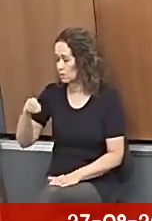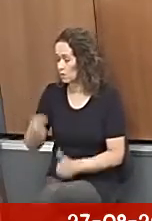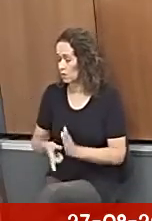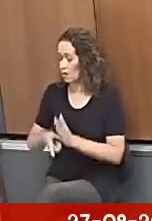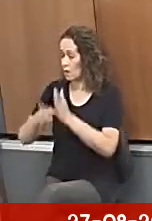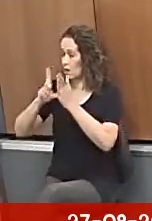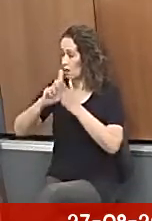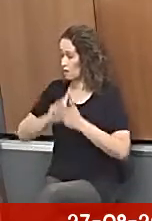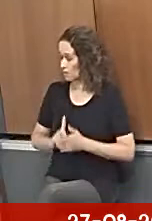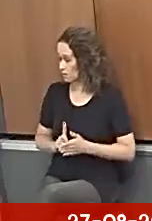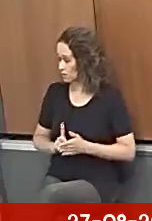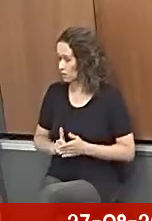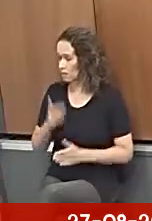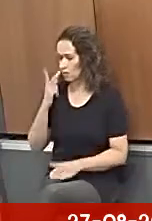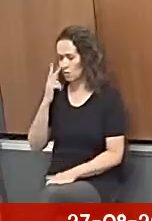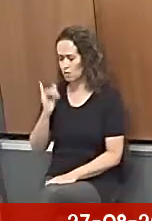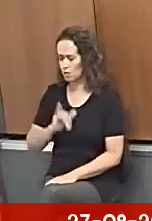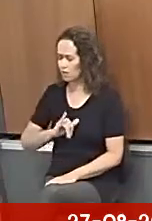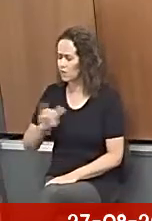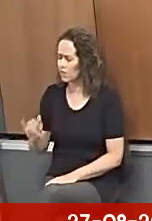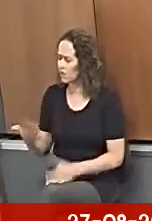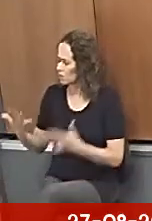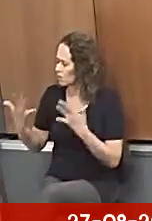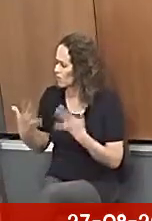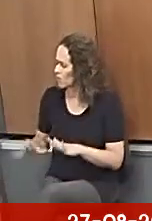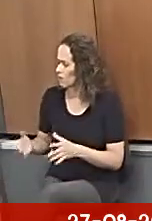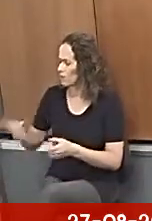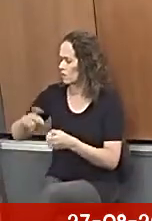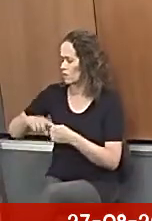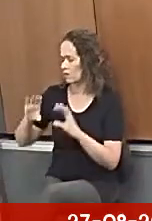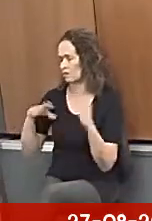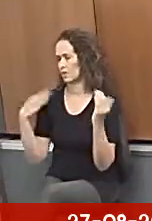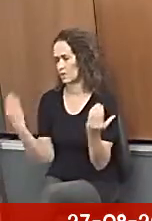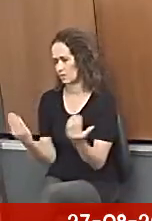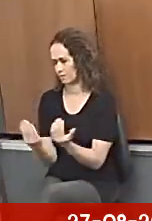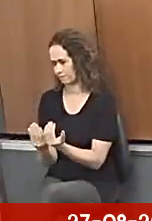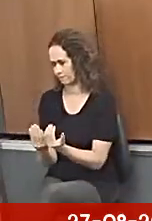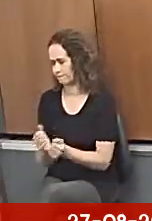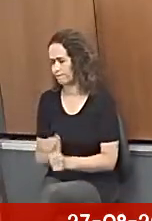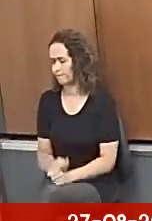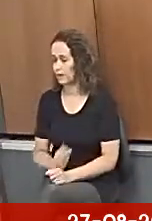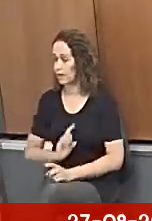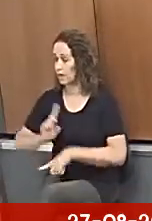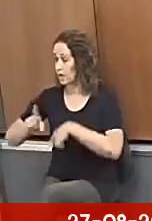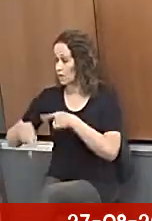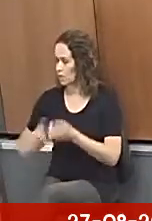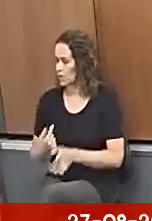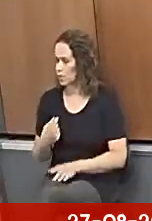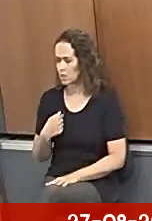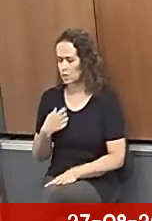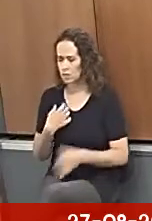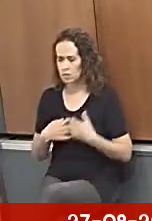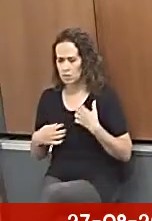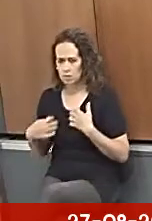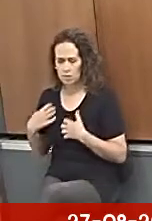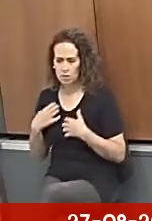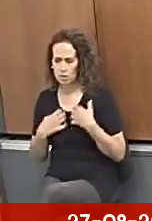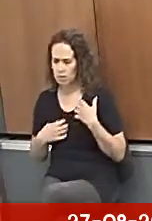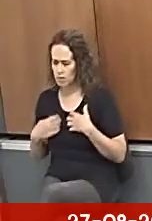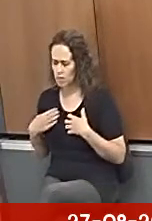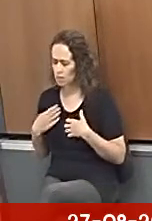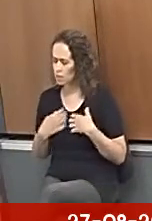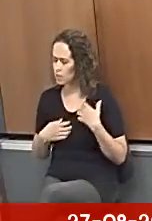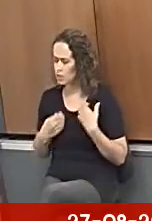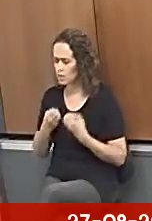nós e meu pai pediu me falou que não quer mais voltar ao mineirão e depois a eu me sentia indignado relatei depois que eu fiz relatou